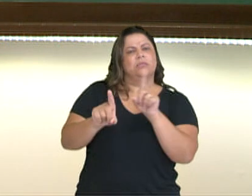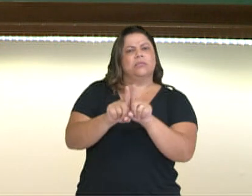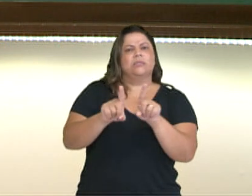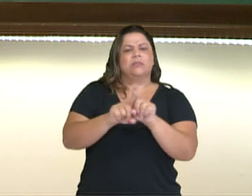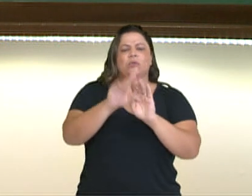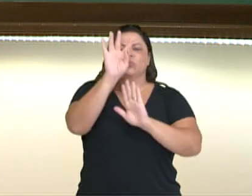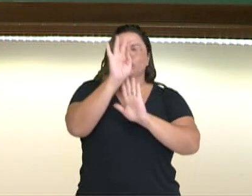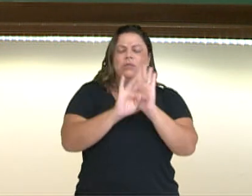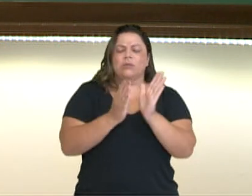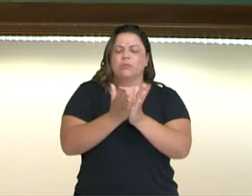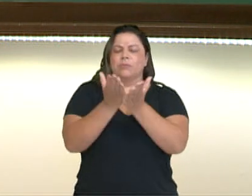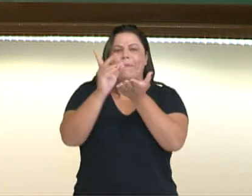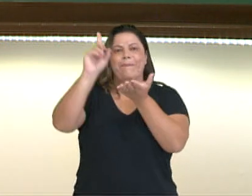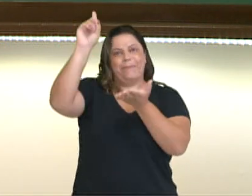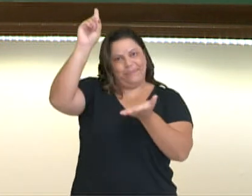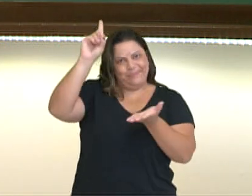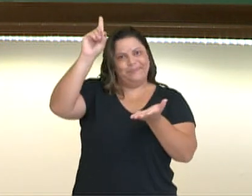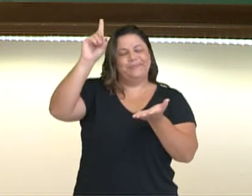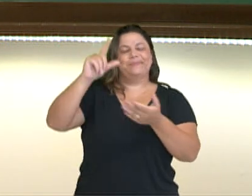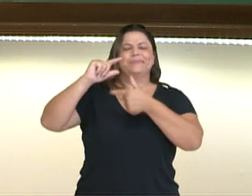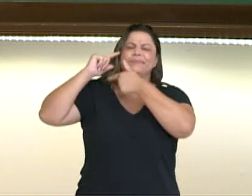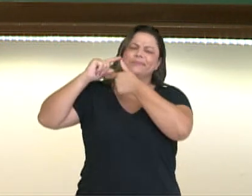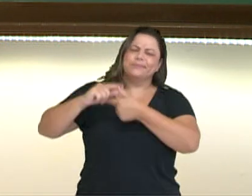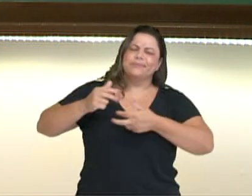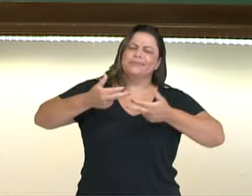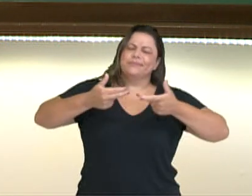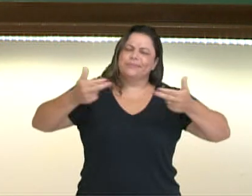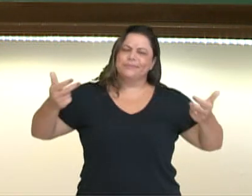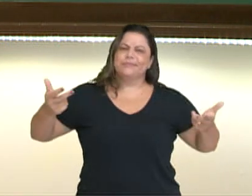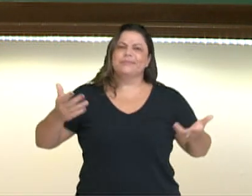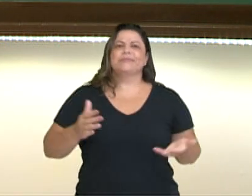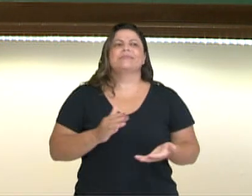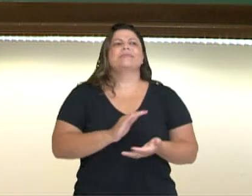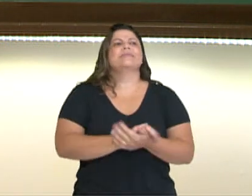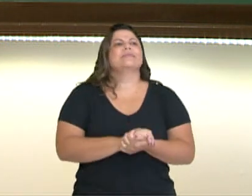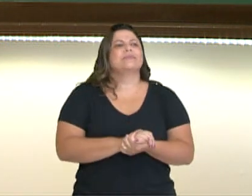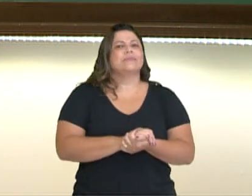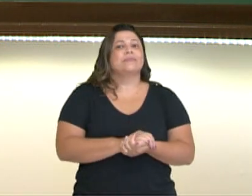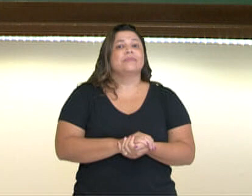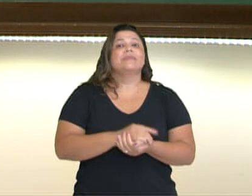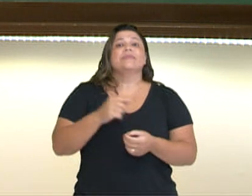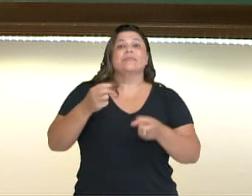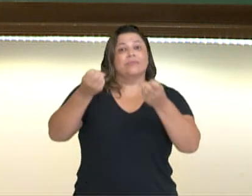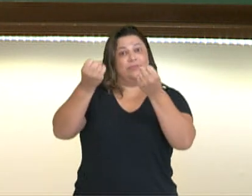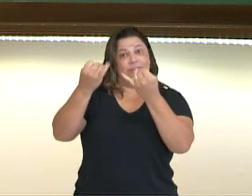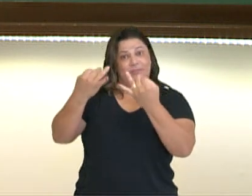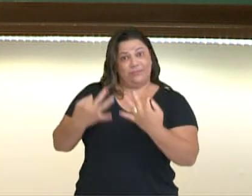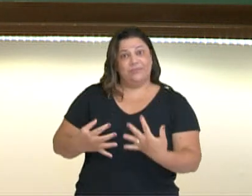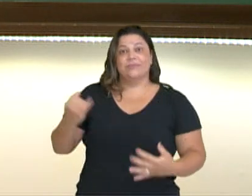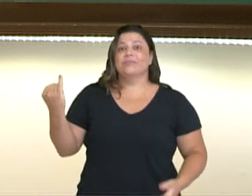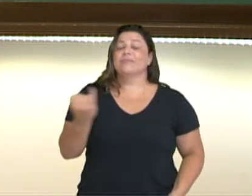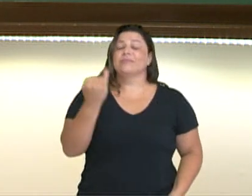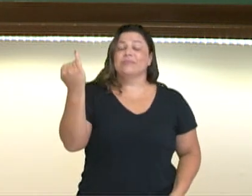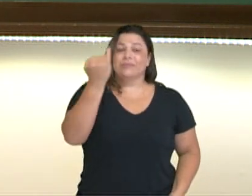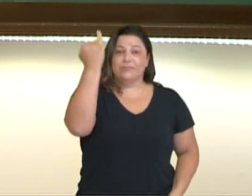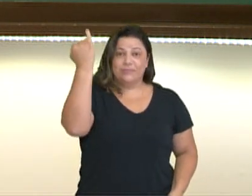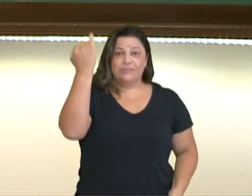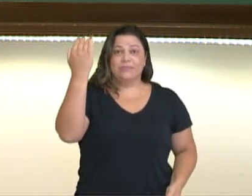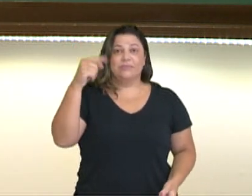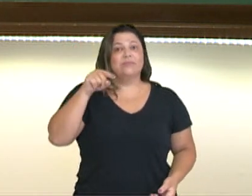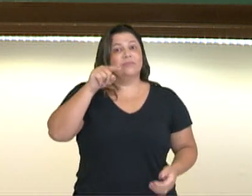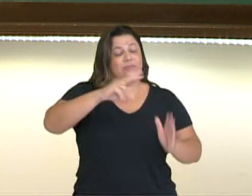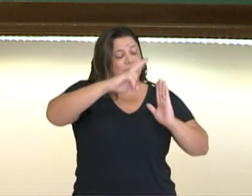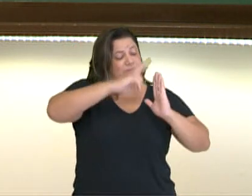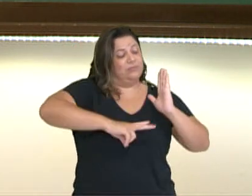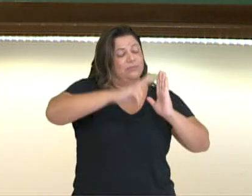textos bíblicos, com textos clássicos, como o de Caronte. Eu falei para você que é importante você estar